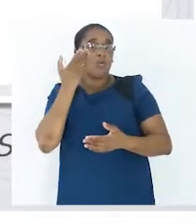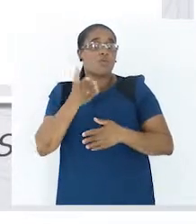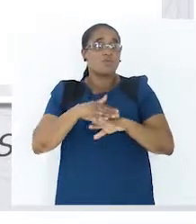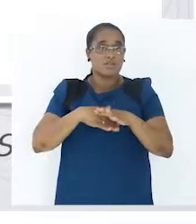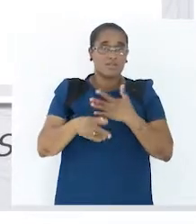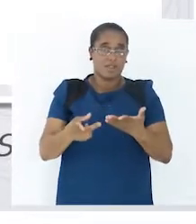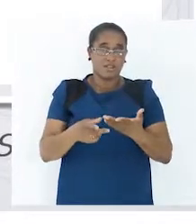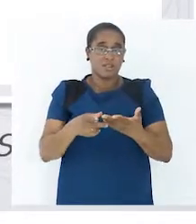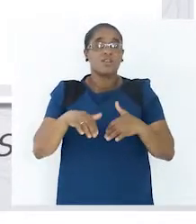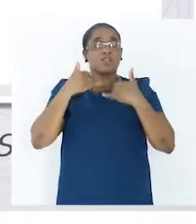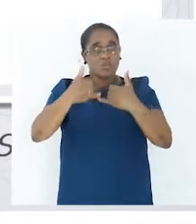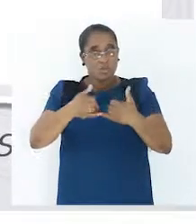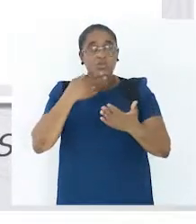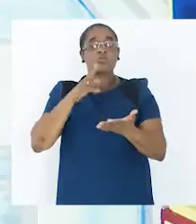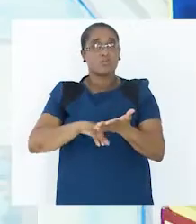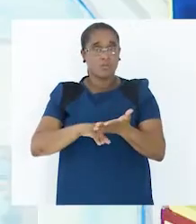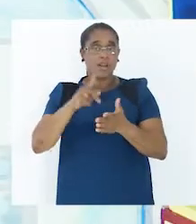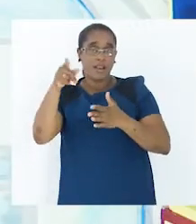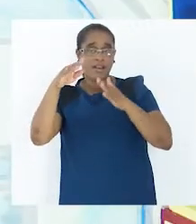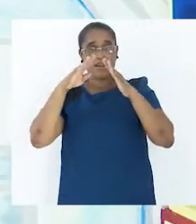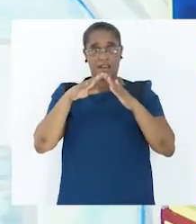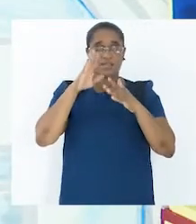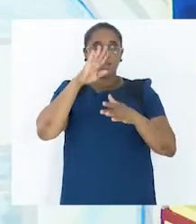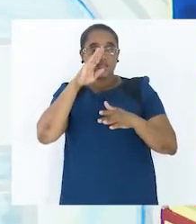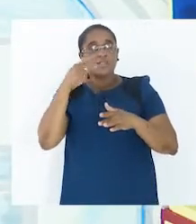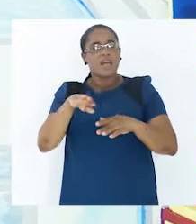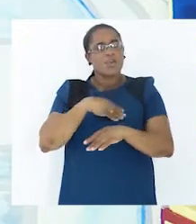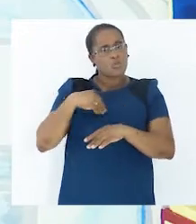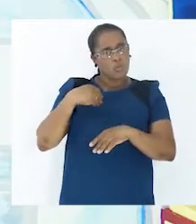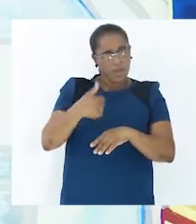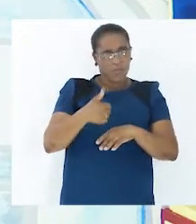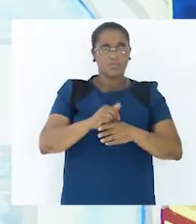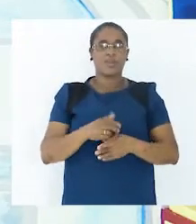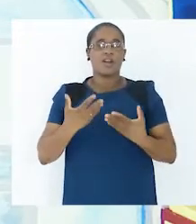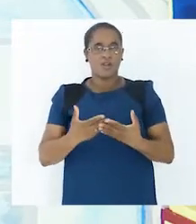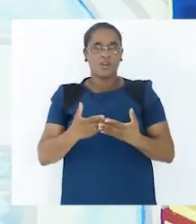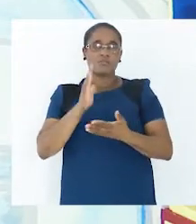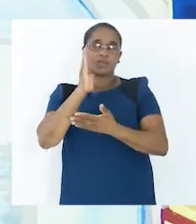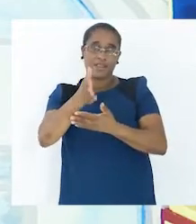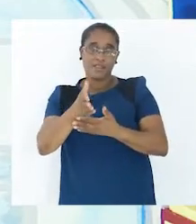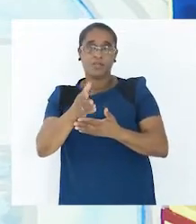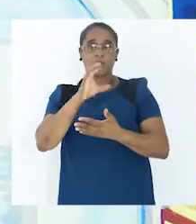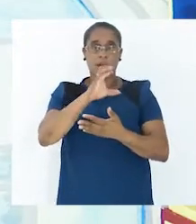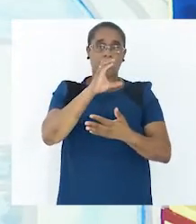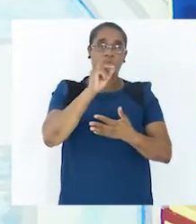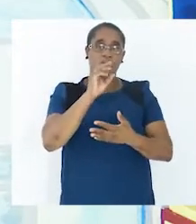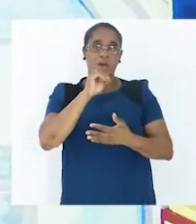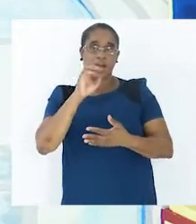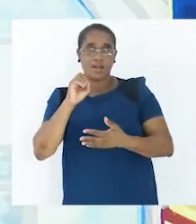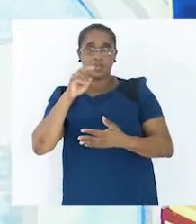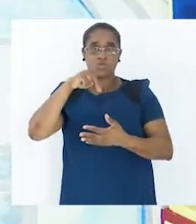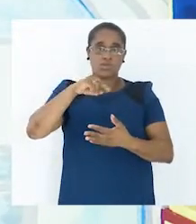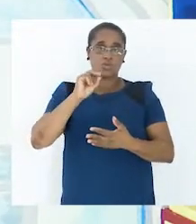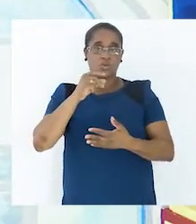confirmar em casa se está tudo bem. Vamos passar diretamente para o caso notável. Relembrando a